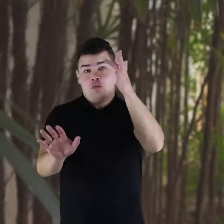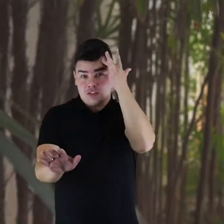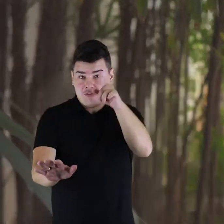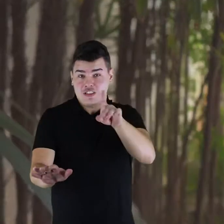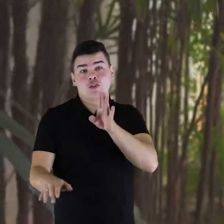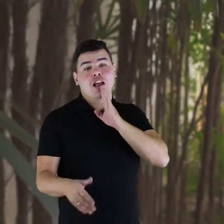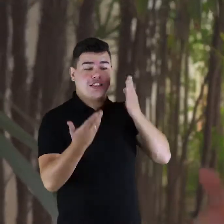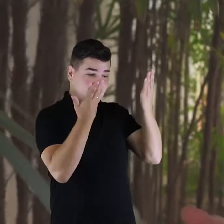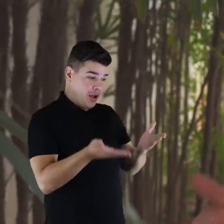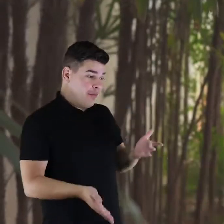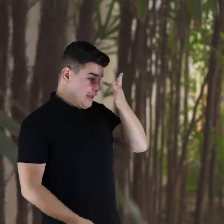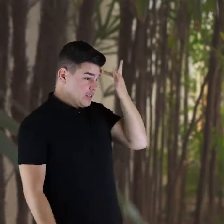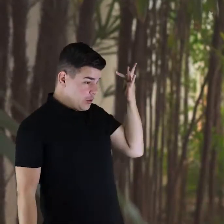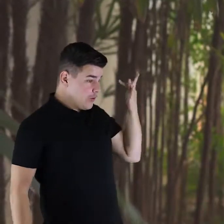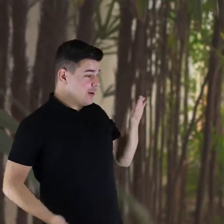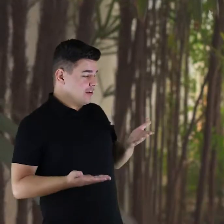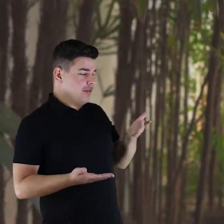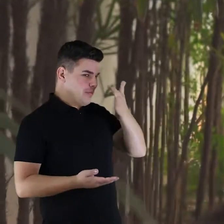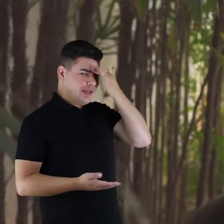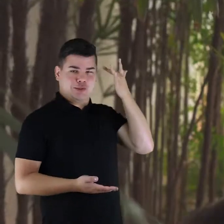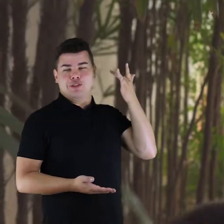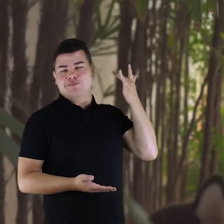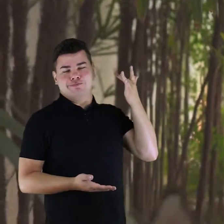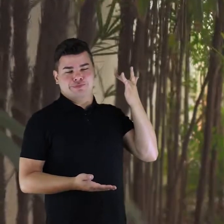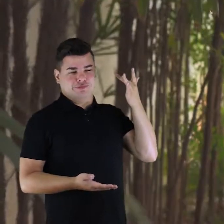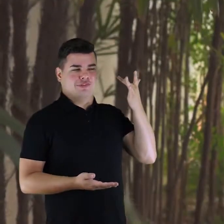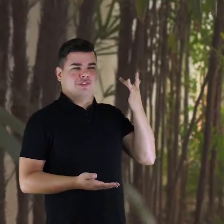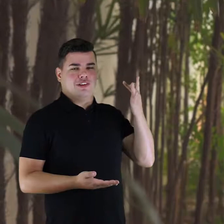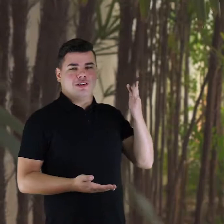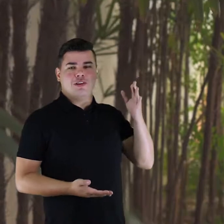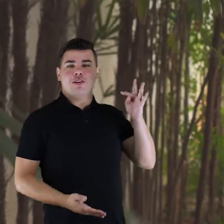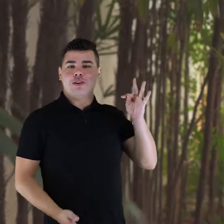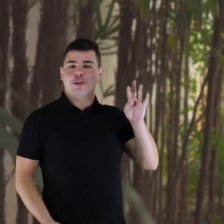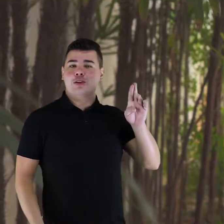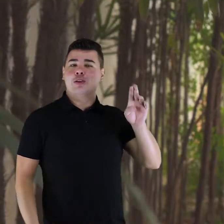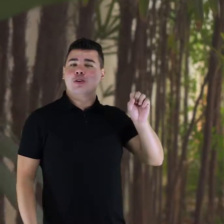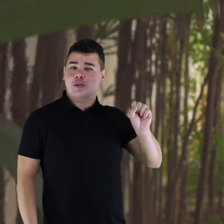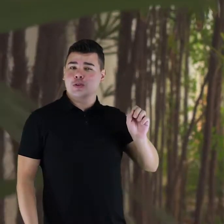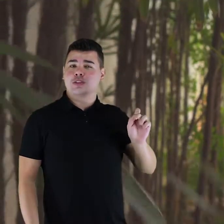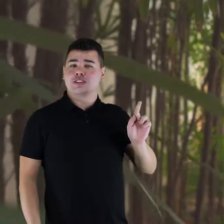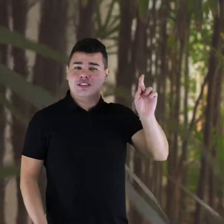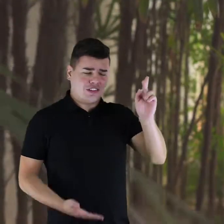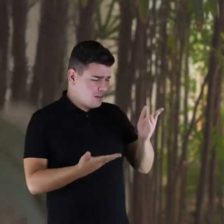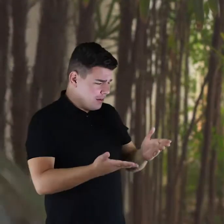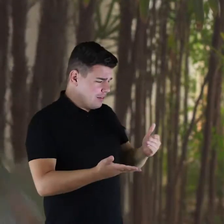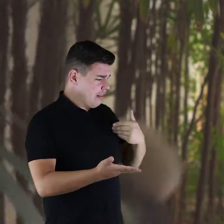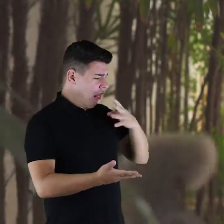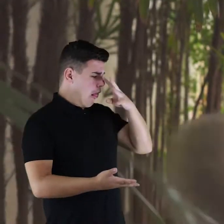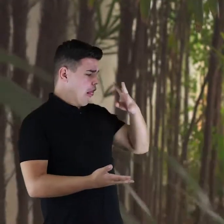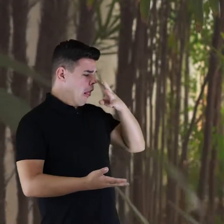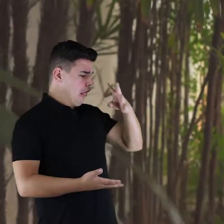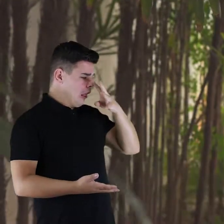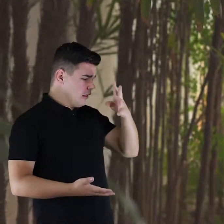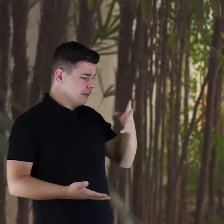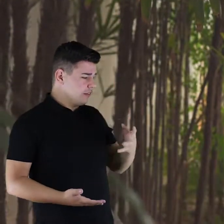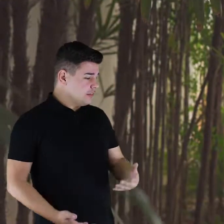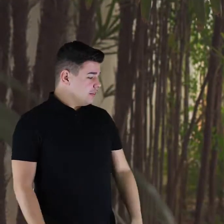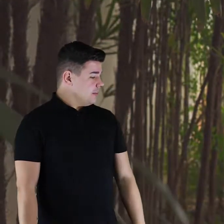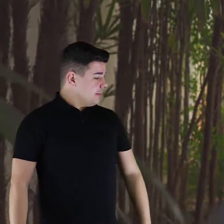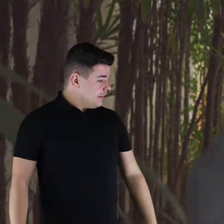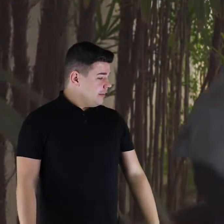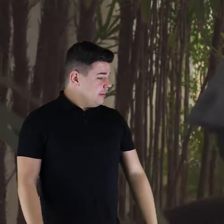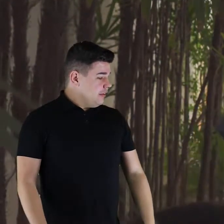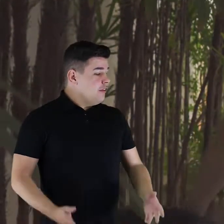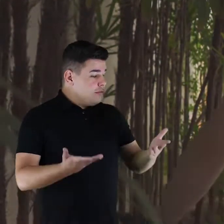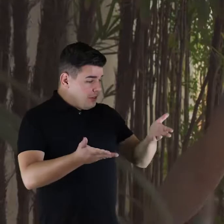Eu não sei se vocês conhecem essa pessoa aqui é o Tusk. Essa pessoa. Mas nem quero que pegue esse... Sentado, Aruan